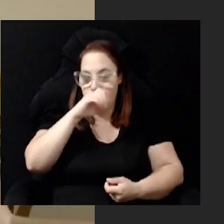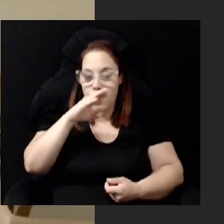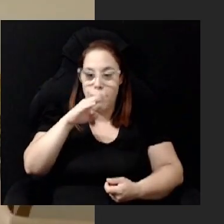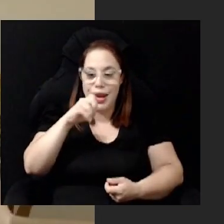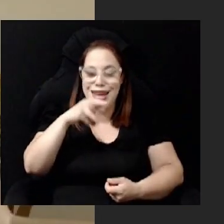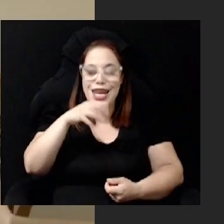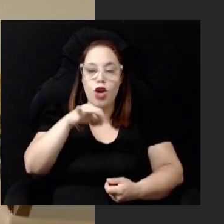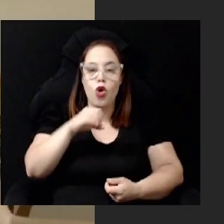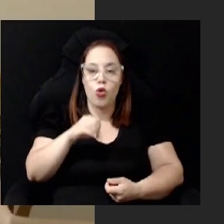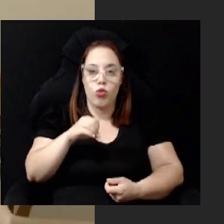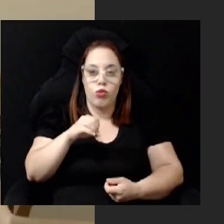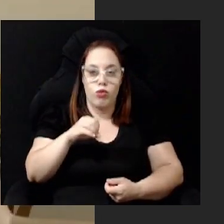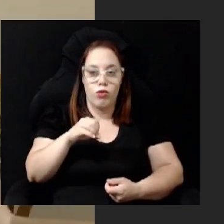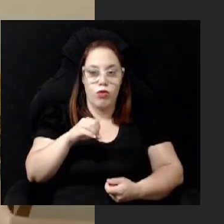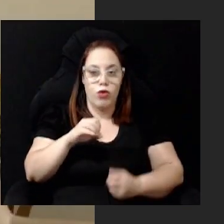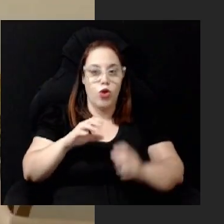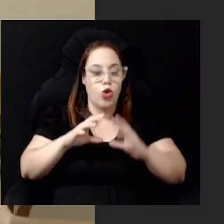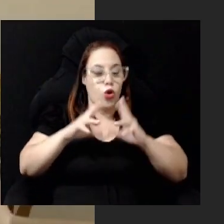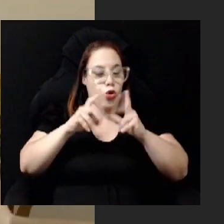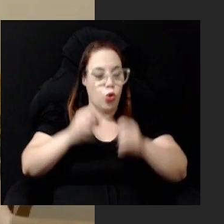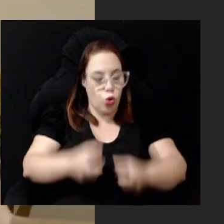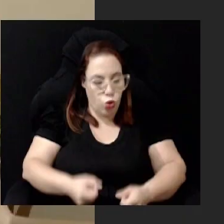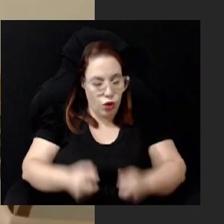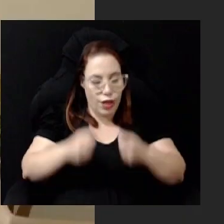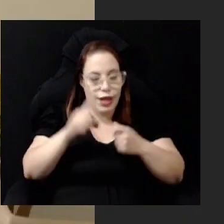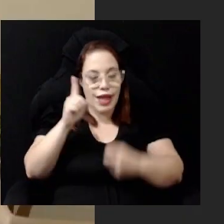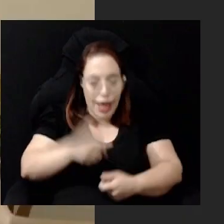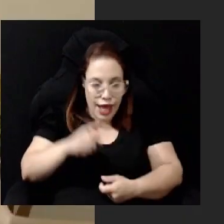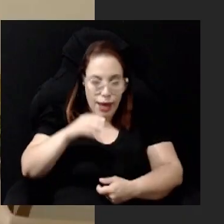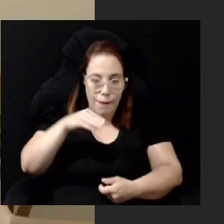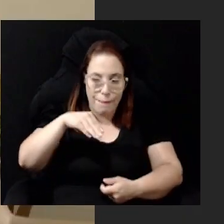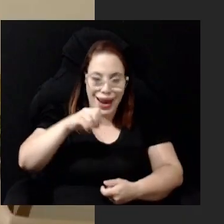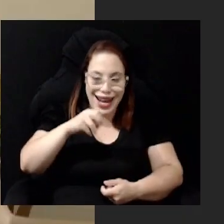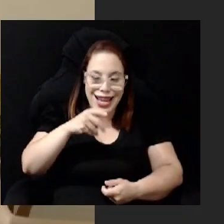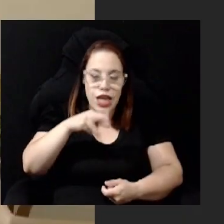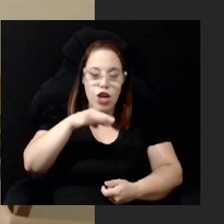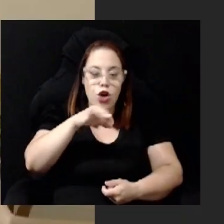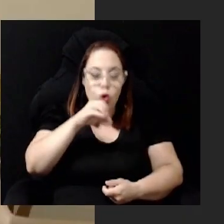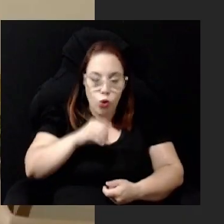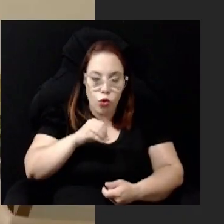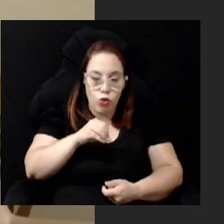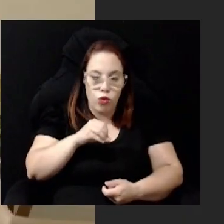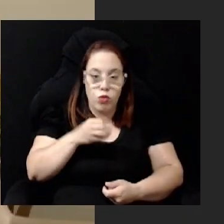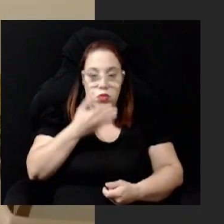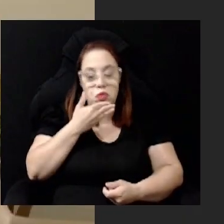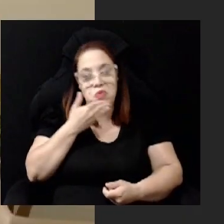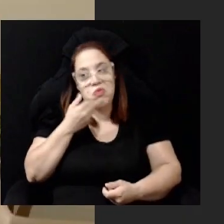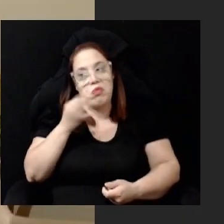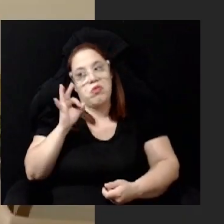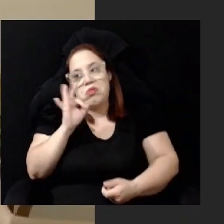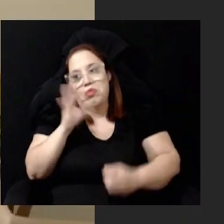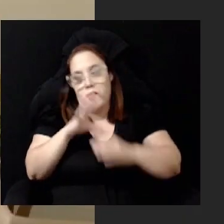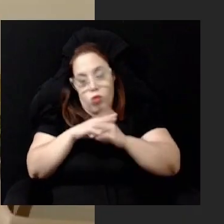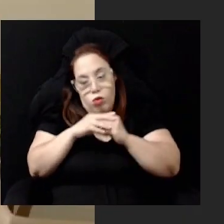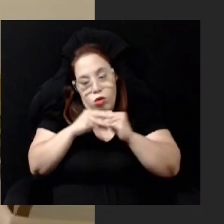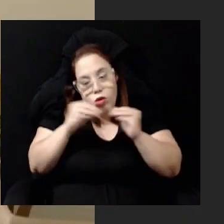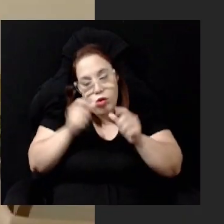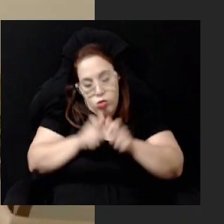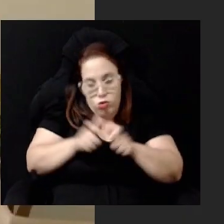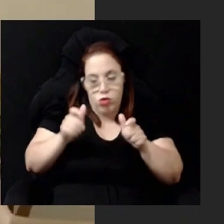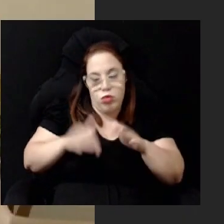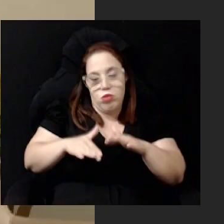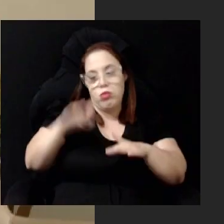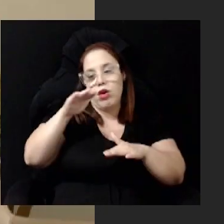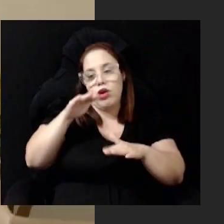benigno. Todo câncer, ele é maligno. Ele pode ter um prognóstico melhor, pode ter uma chance de cura mais